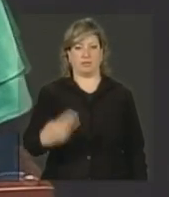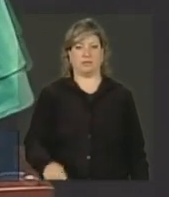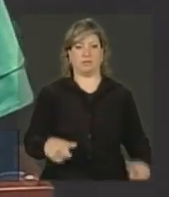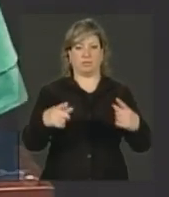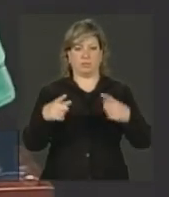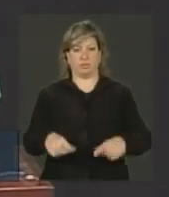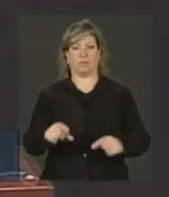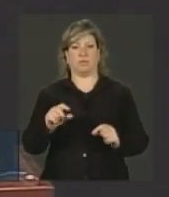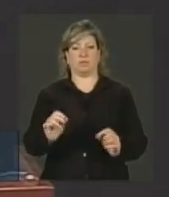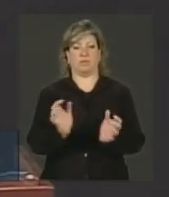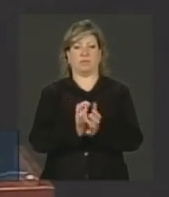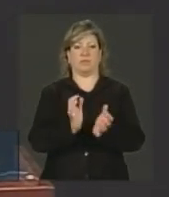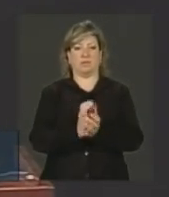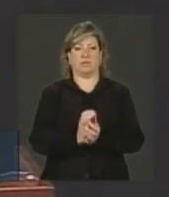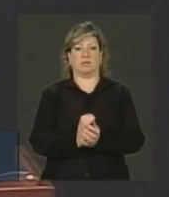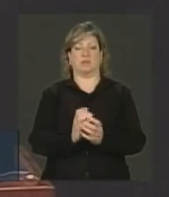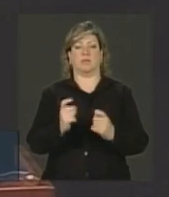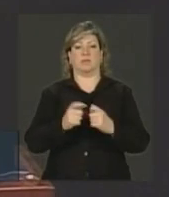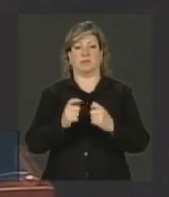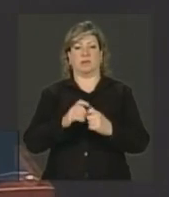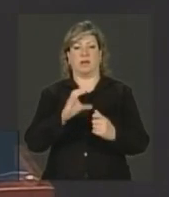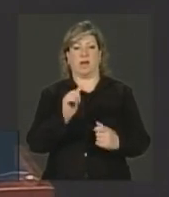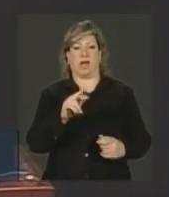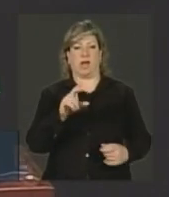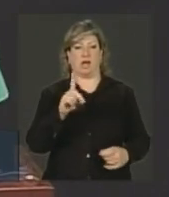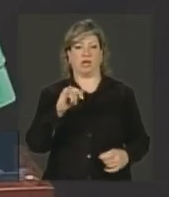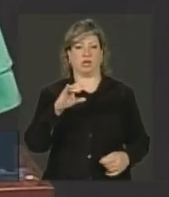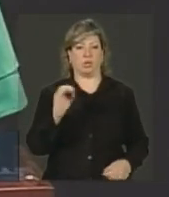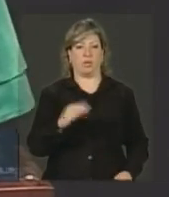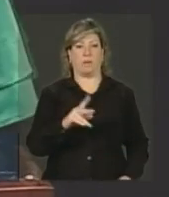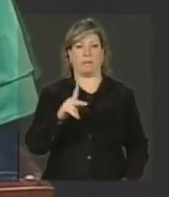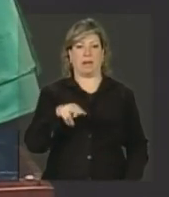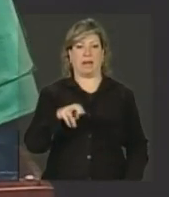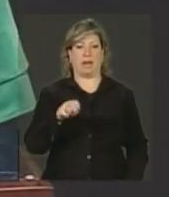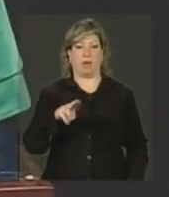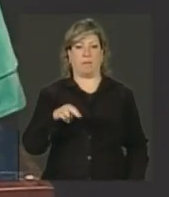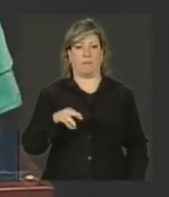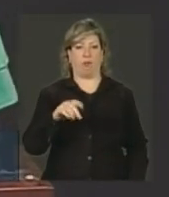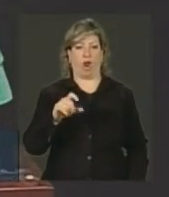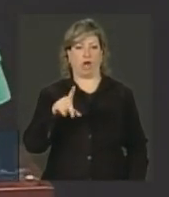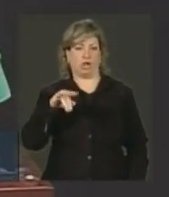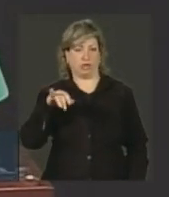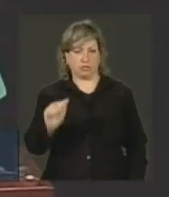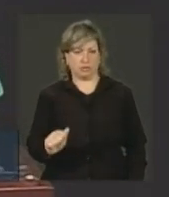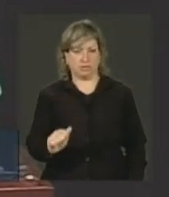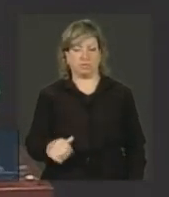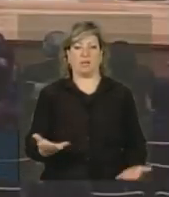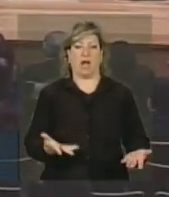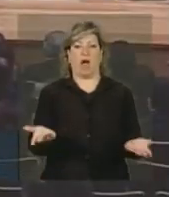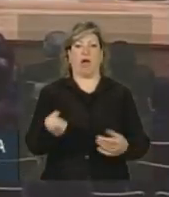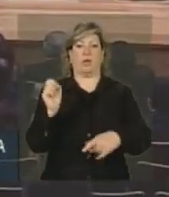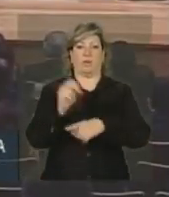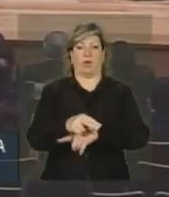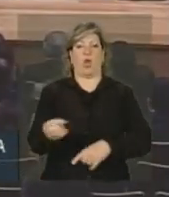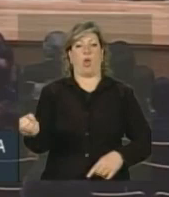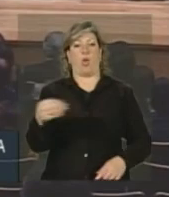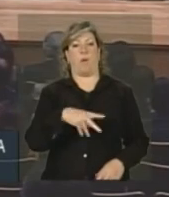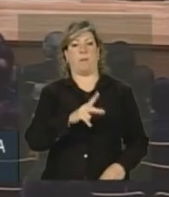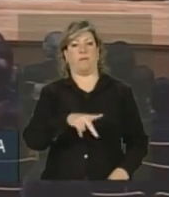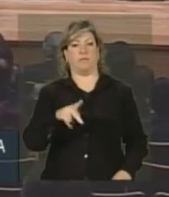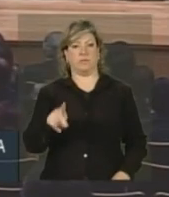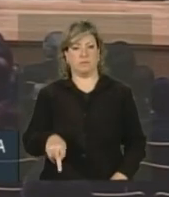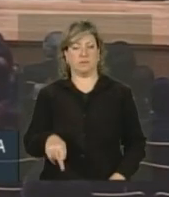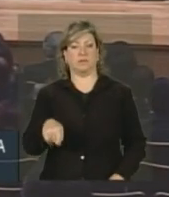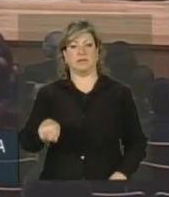de Cardiopneumologia. O momento que presenciamos, a posse de um novo professor,